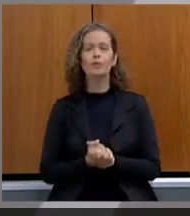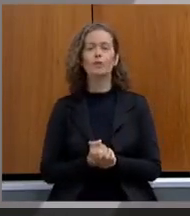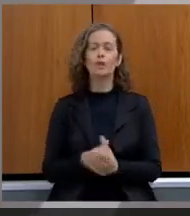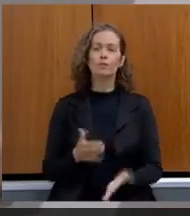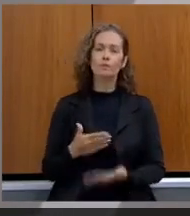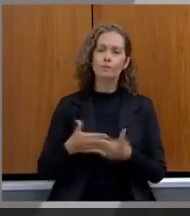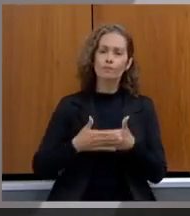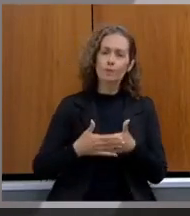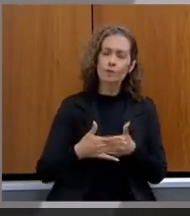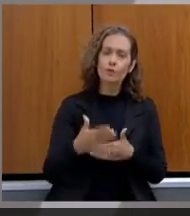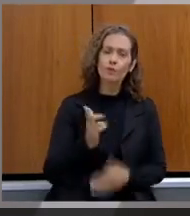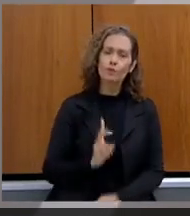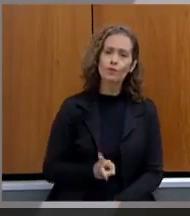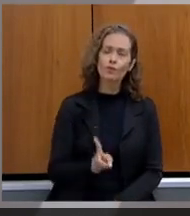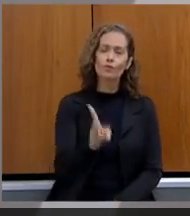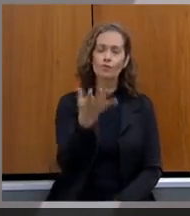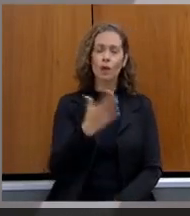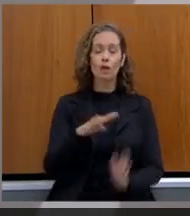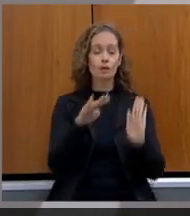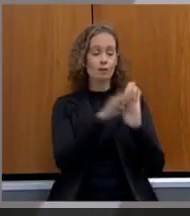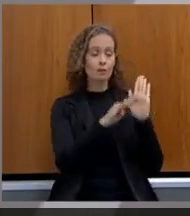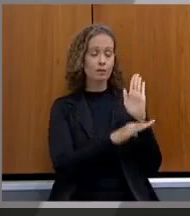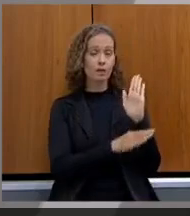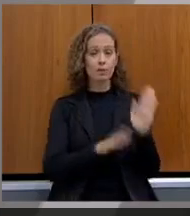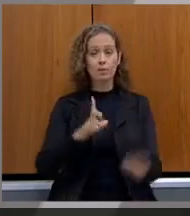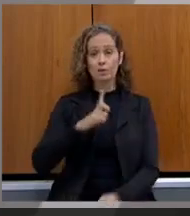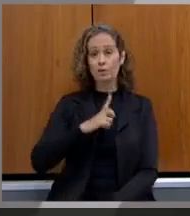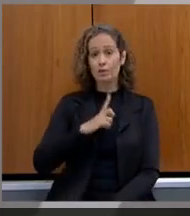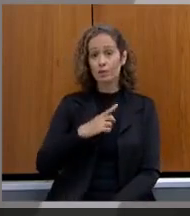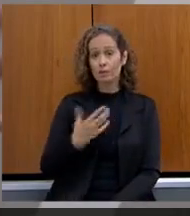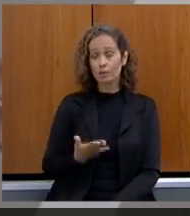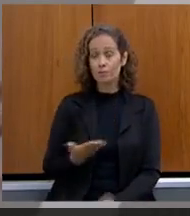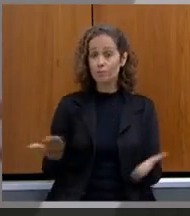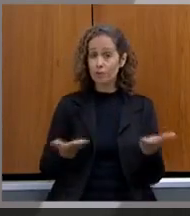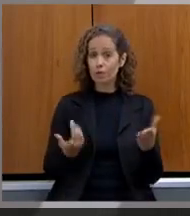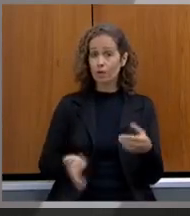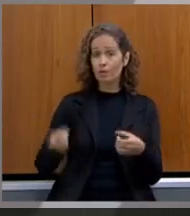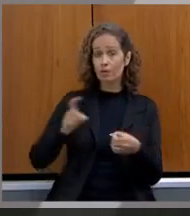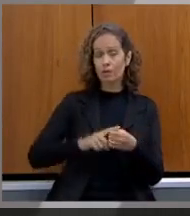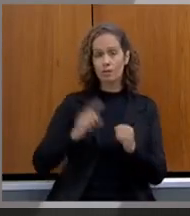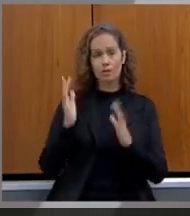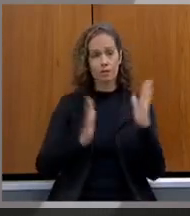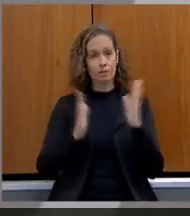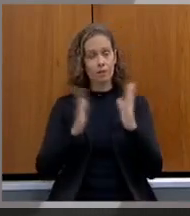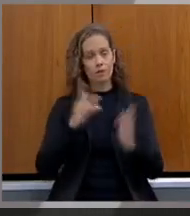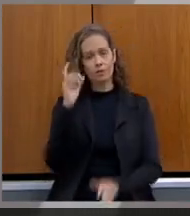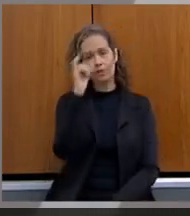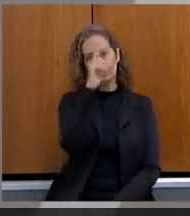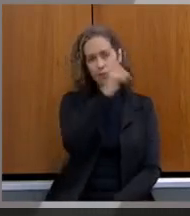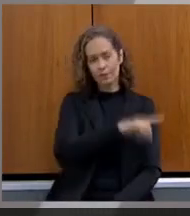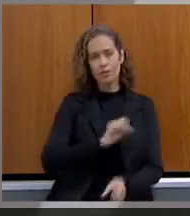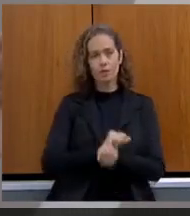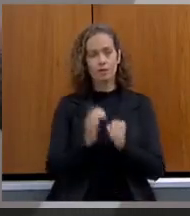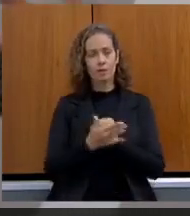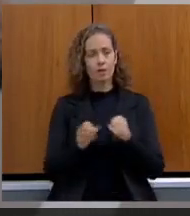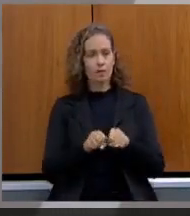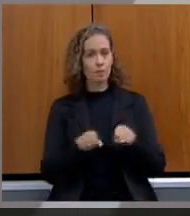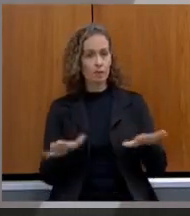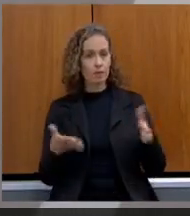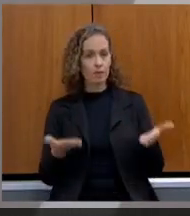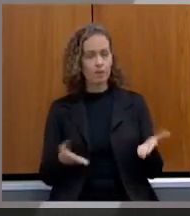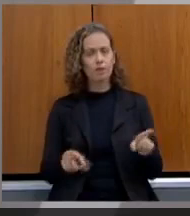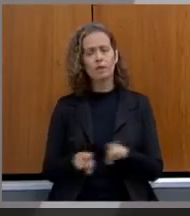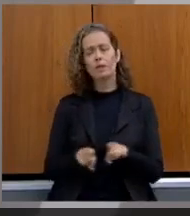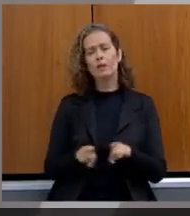das etapas que já tivemos e agora essa retomada depois de todo esse período difícil da pandemia a condição